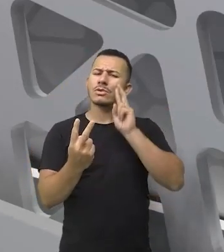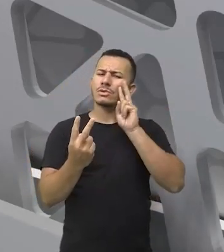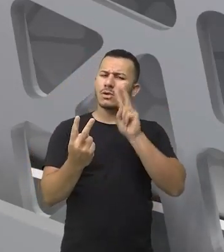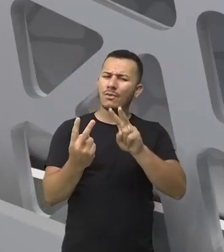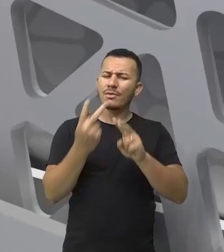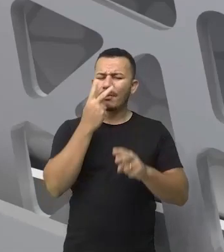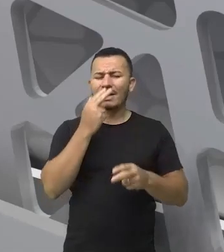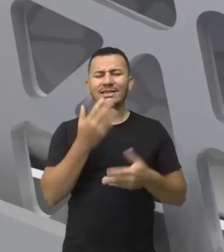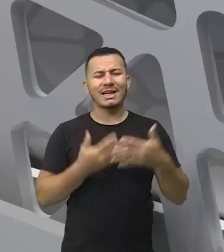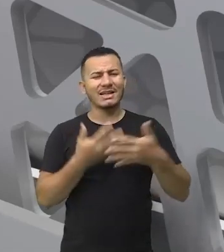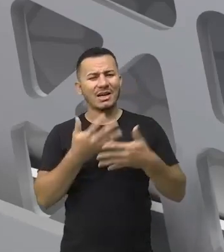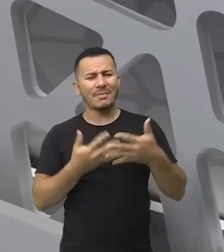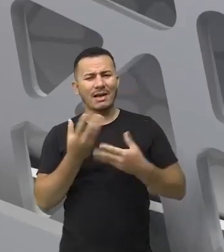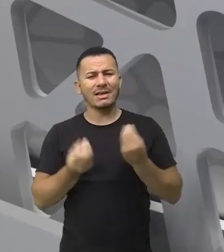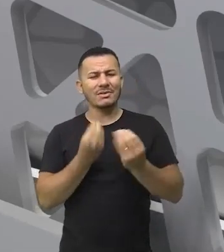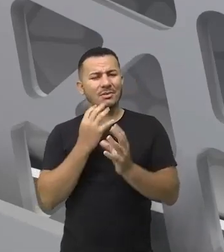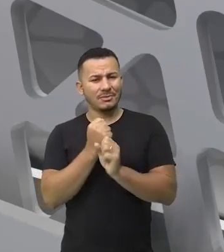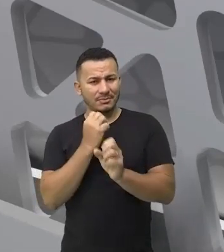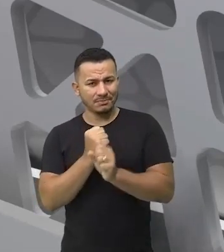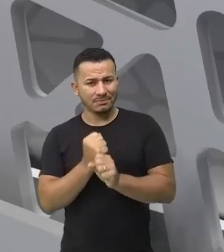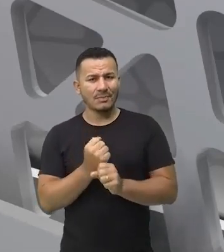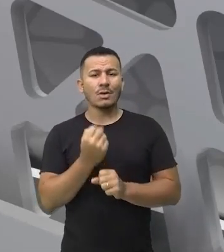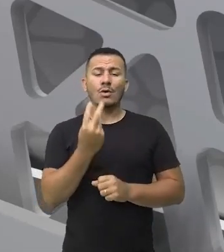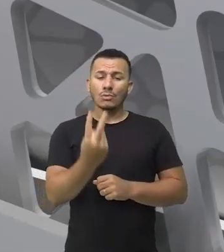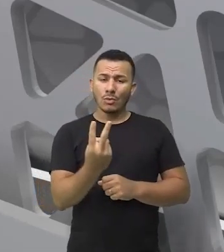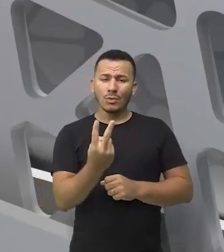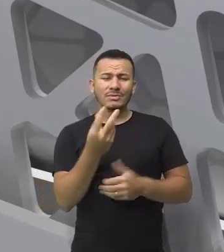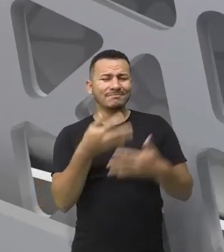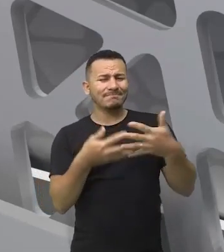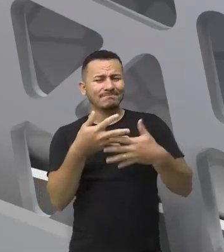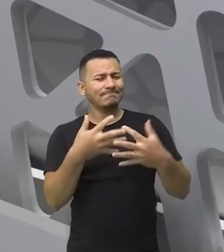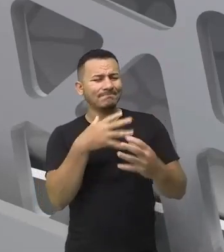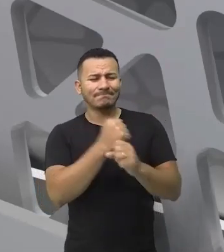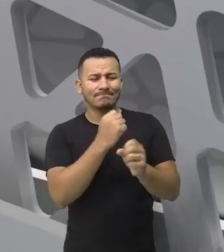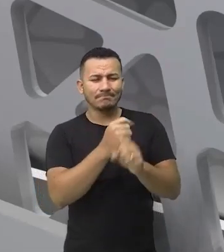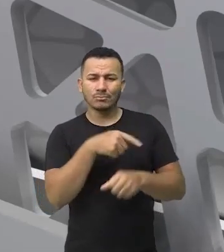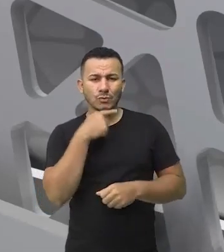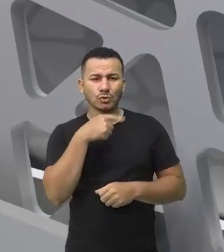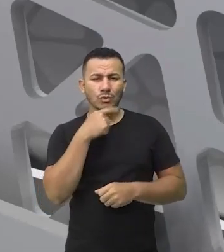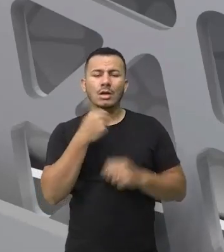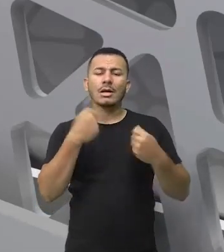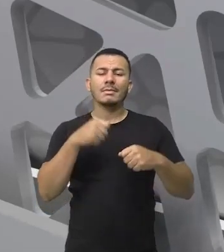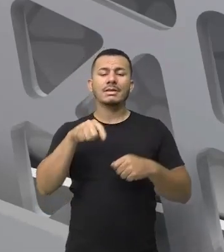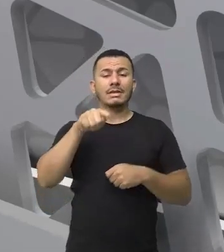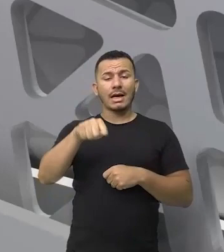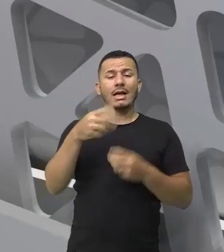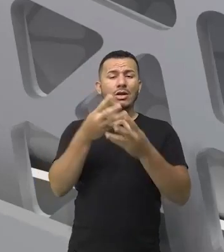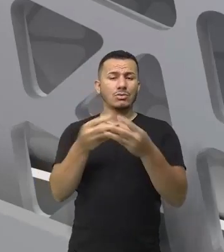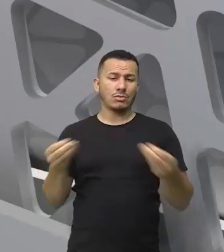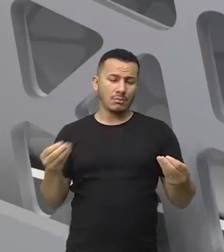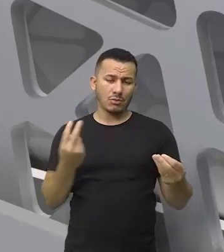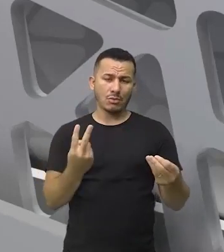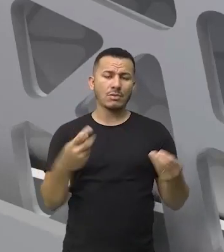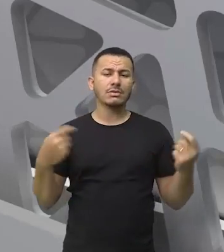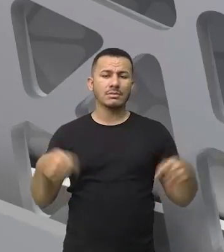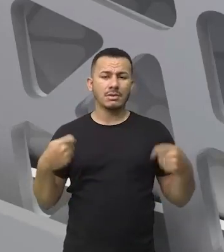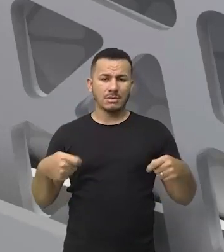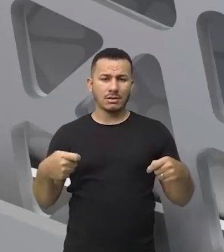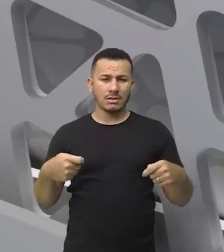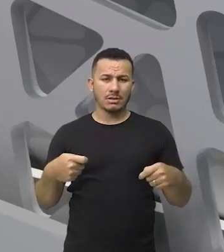2 estava ali atrapalhando o meio de campo. Se o 2 estava atrapalhando o meio de campo, eu teria que fazer